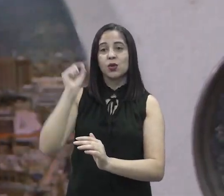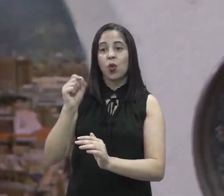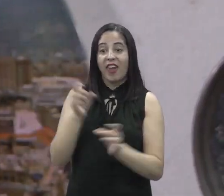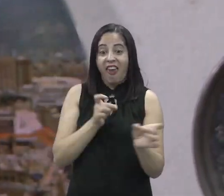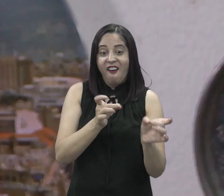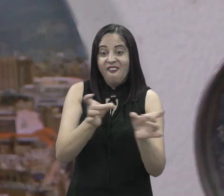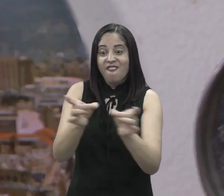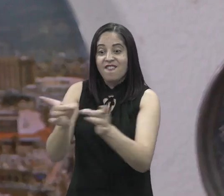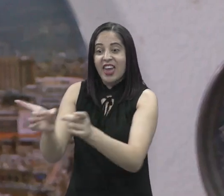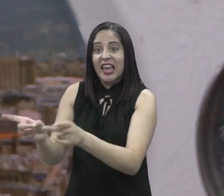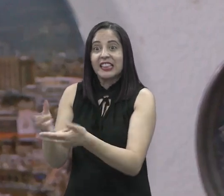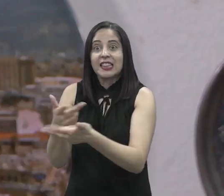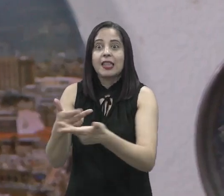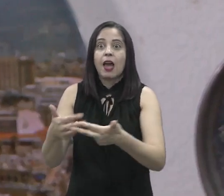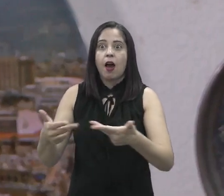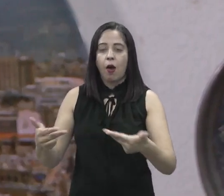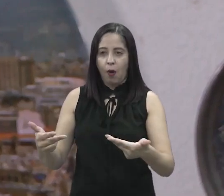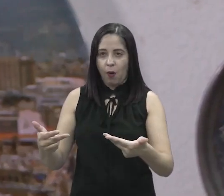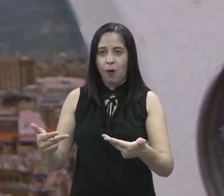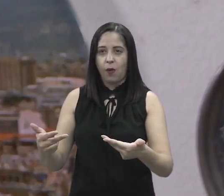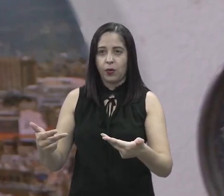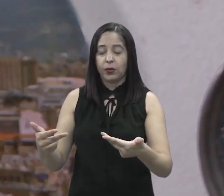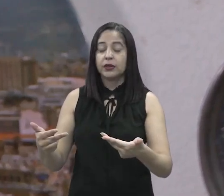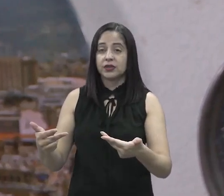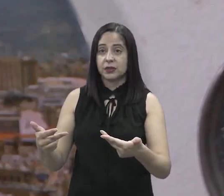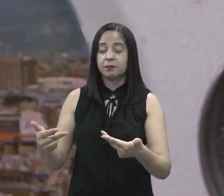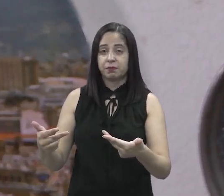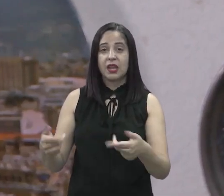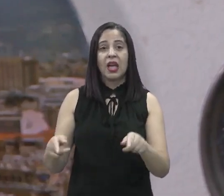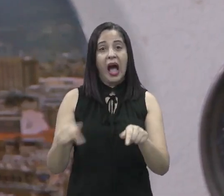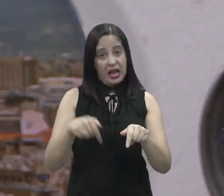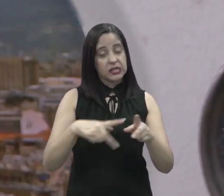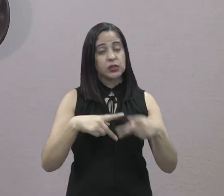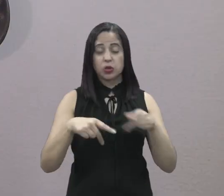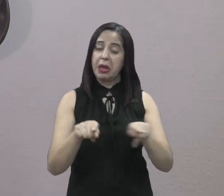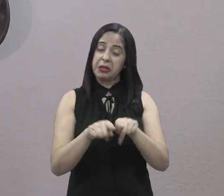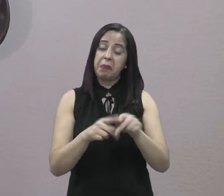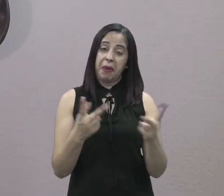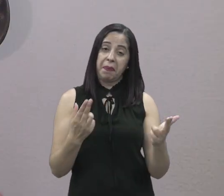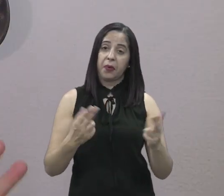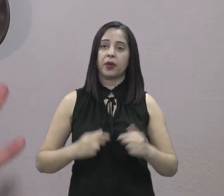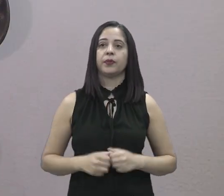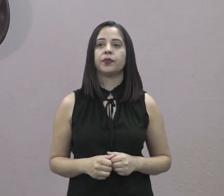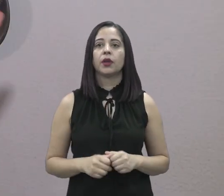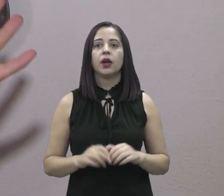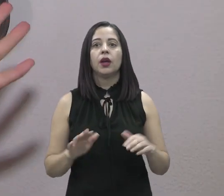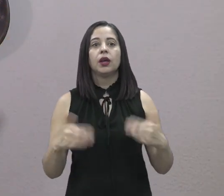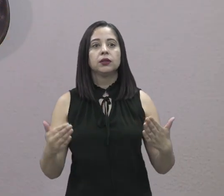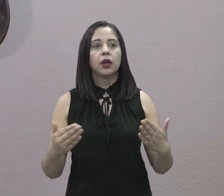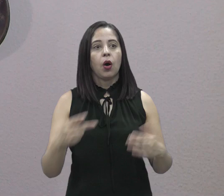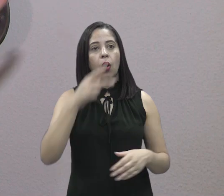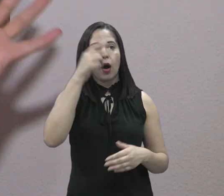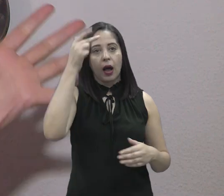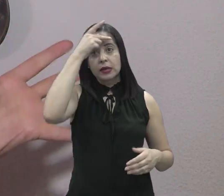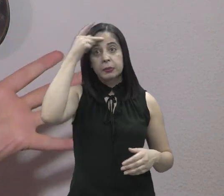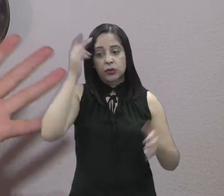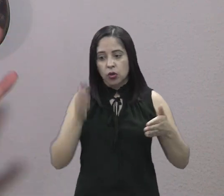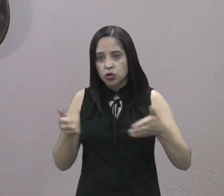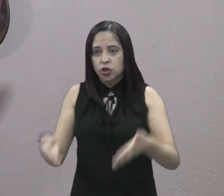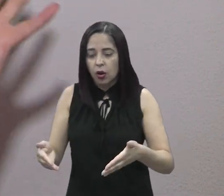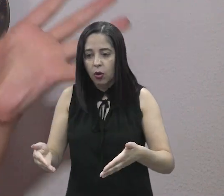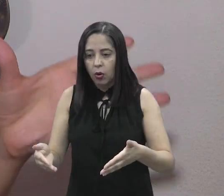ficaram conhecidos por décadas, inclusive em São José. Eles ficaram assim, nossa, como que eu